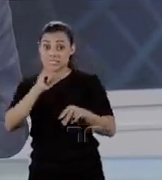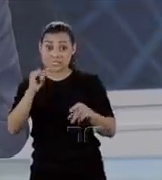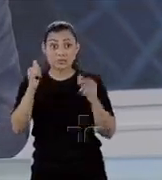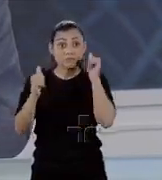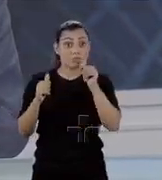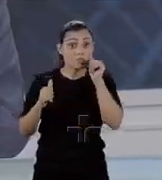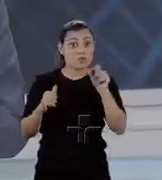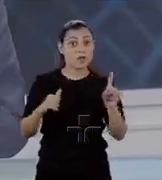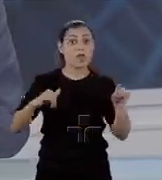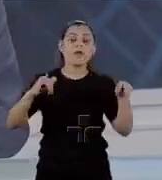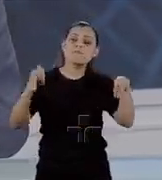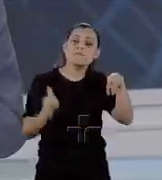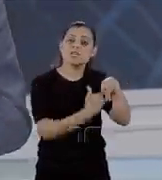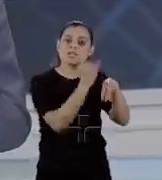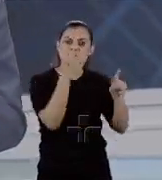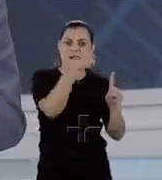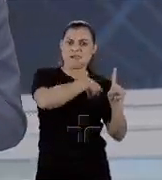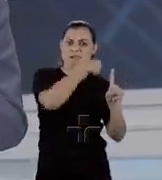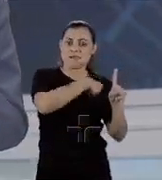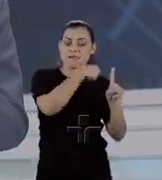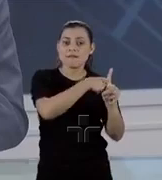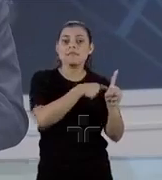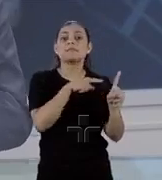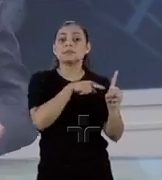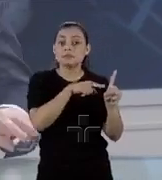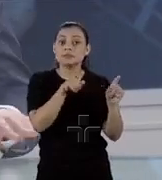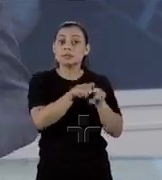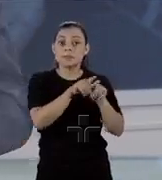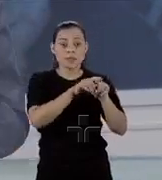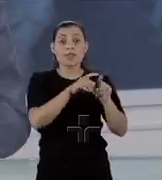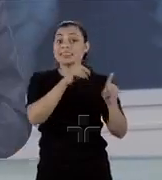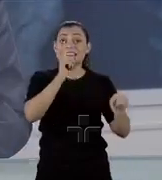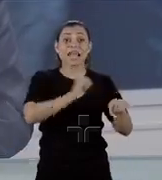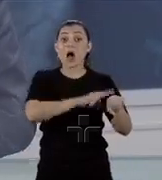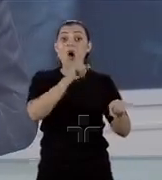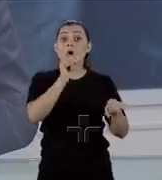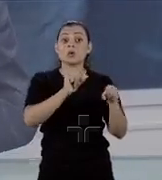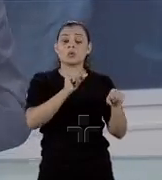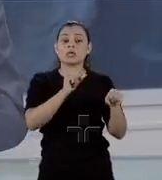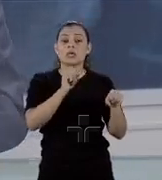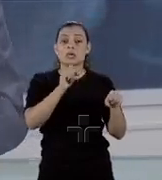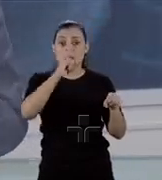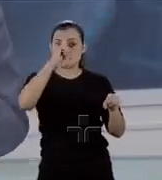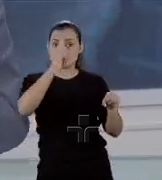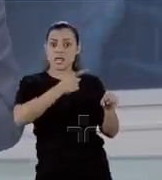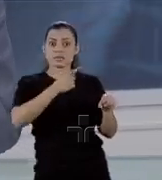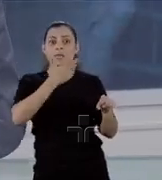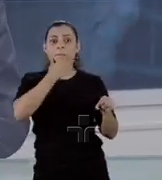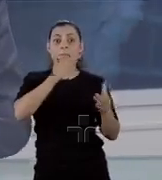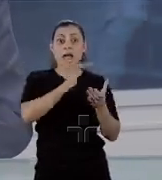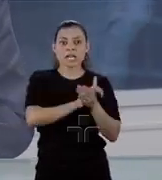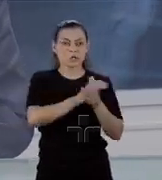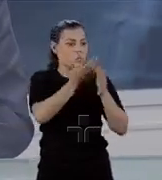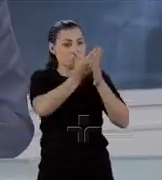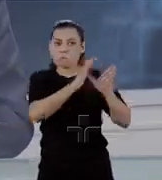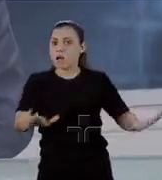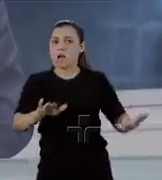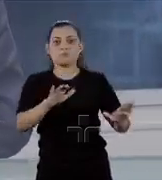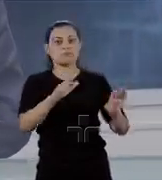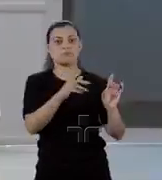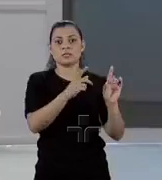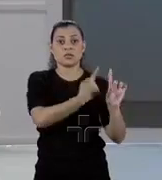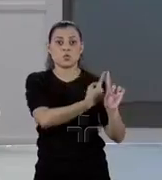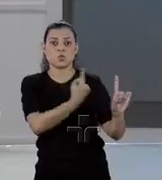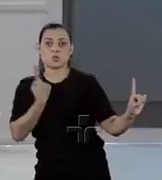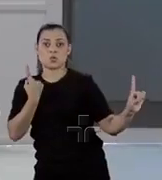ação chamada de separação de corpos, que permite retirar, por exemplo, o marido, o agressor, de casa de forma muito rápida. E não é nem só